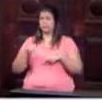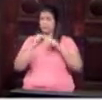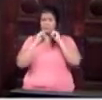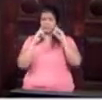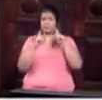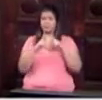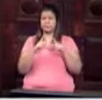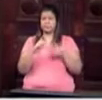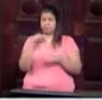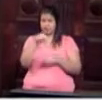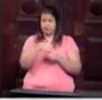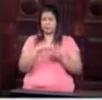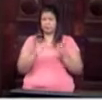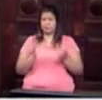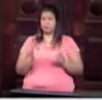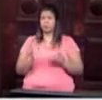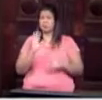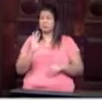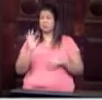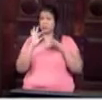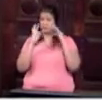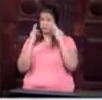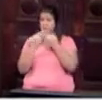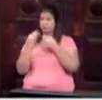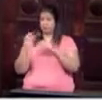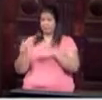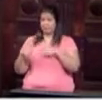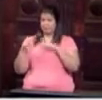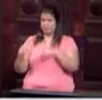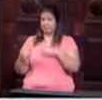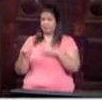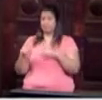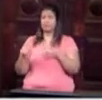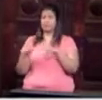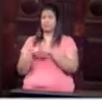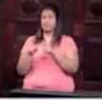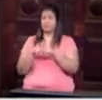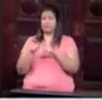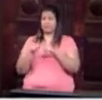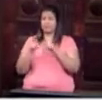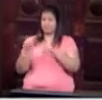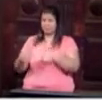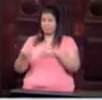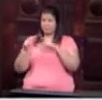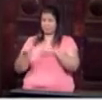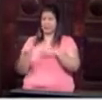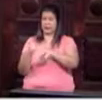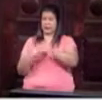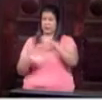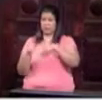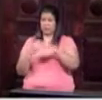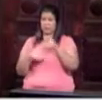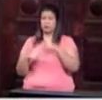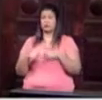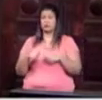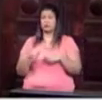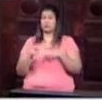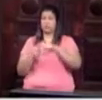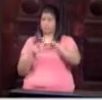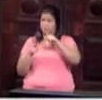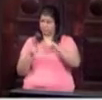que introduz a agricultura familiar e o agronegócio. Então, nós estamos falando de duas